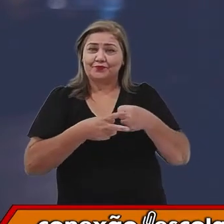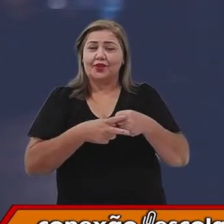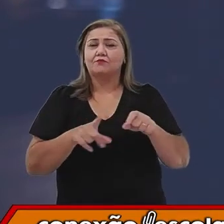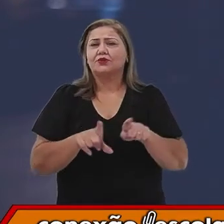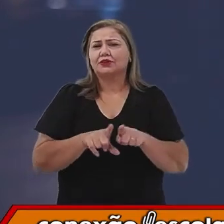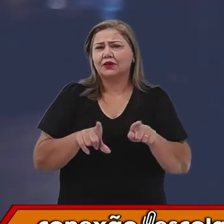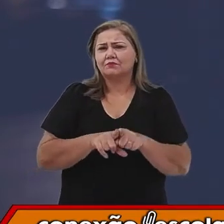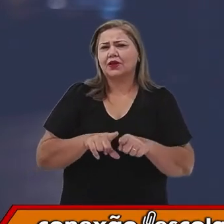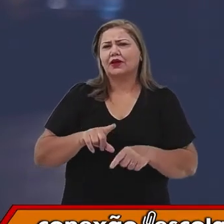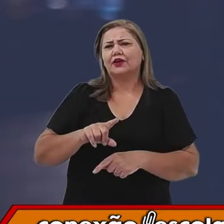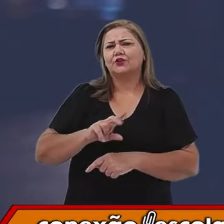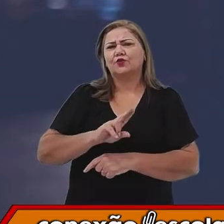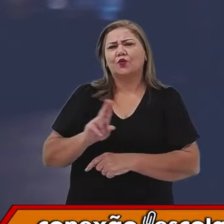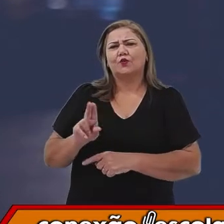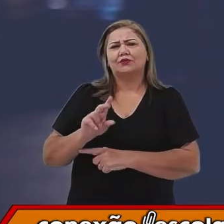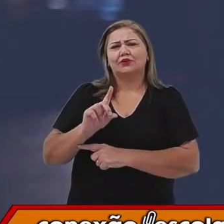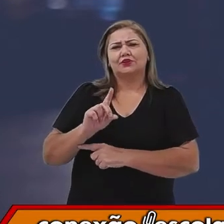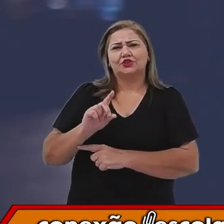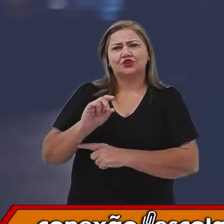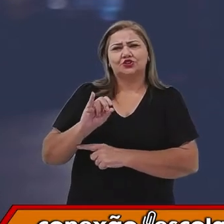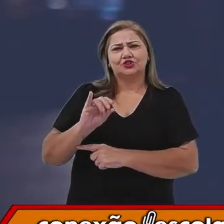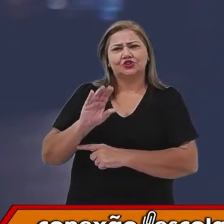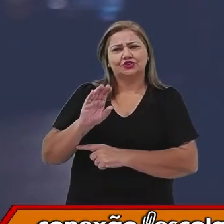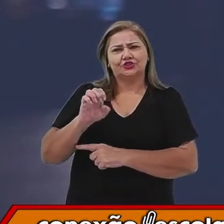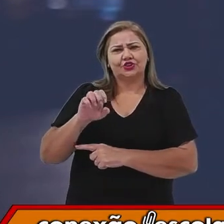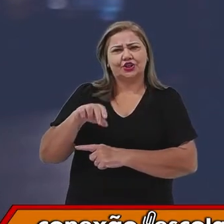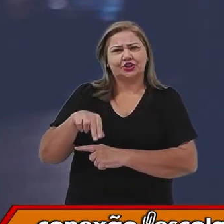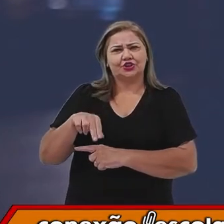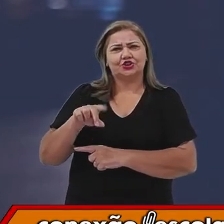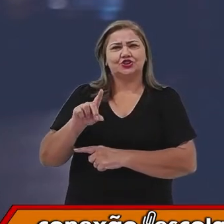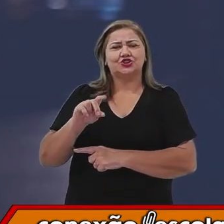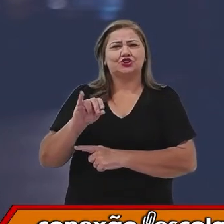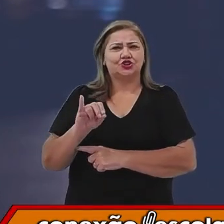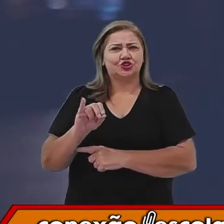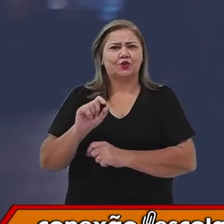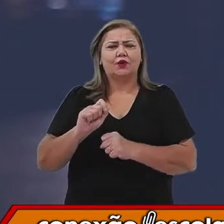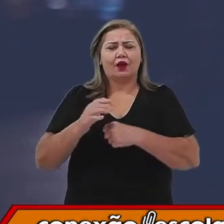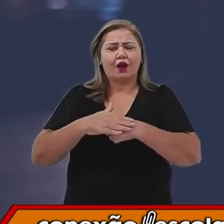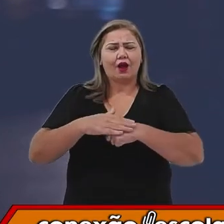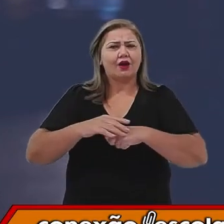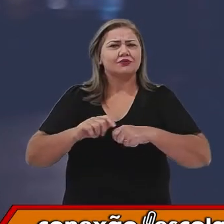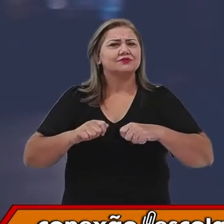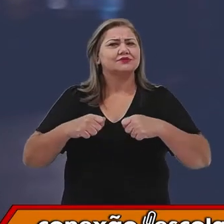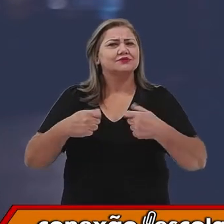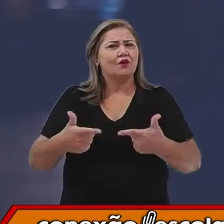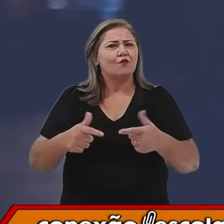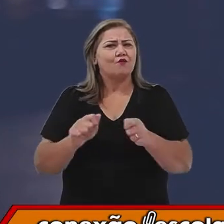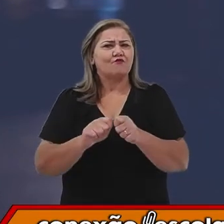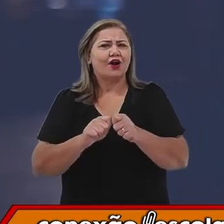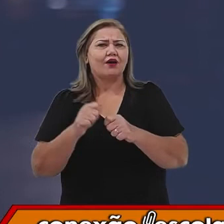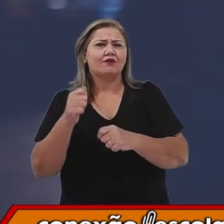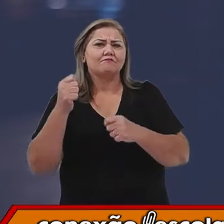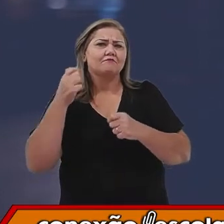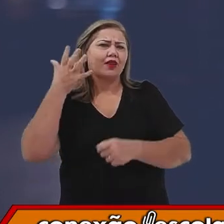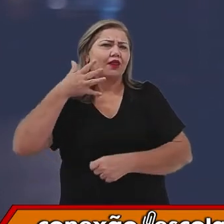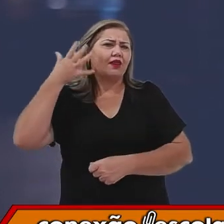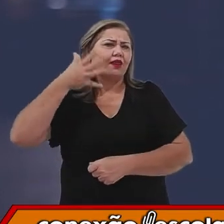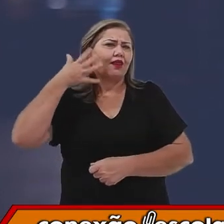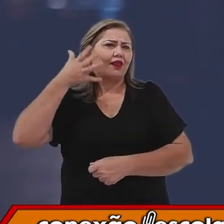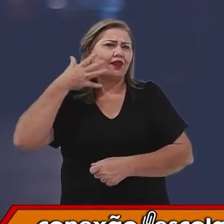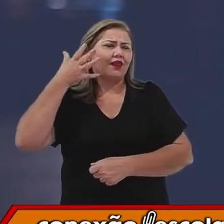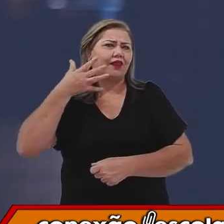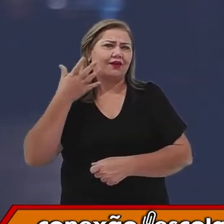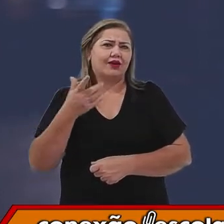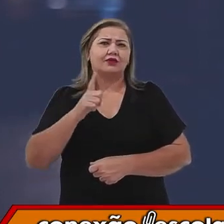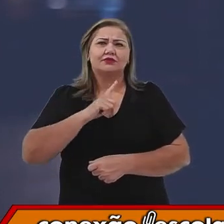de verbo dicende, tem essa função de atribuir sentido às ações discursivas das personagens. E existem